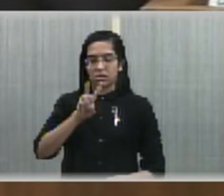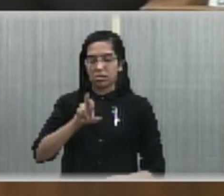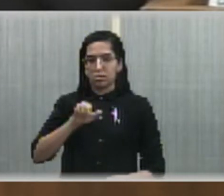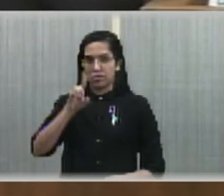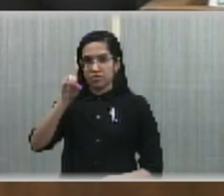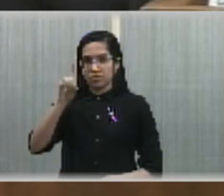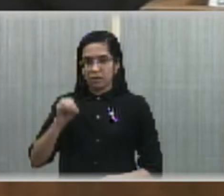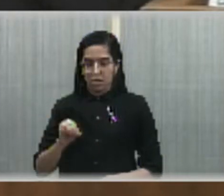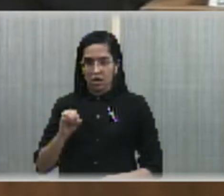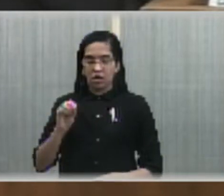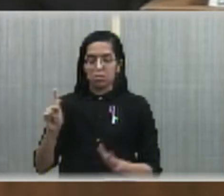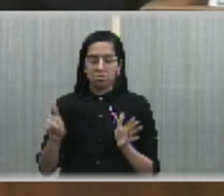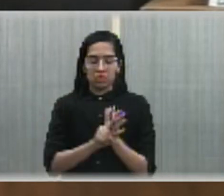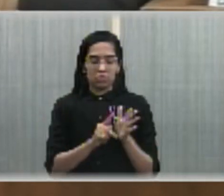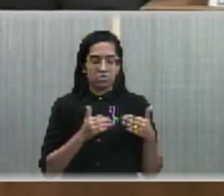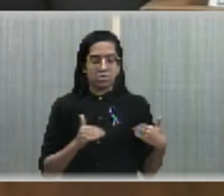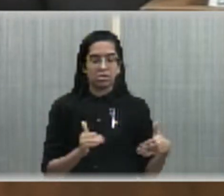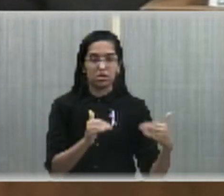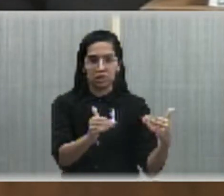da secretaria número